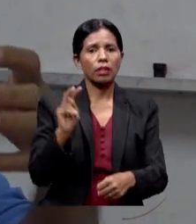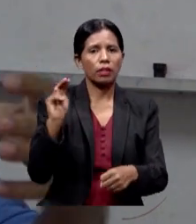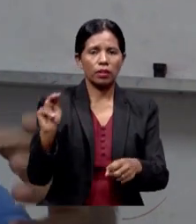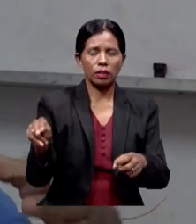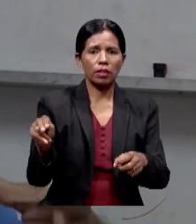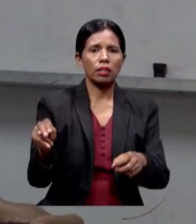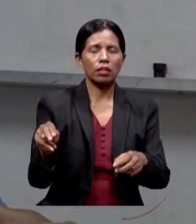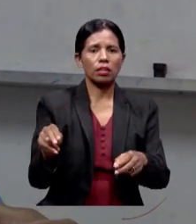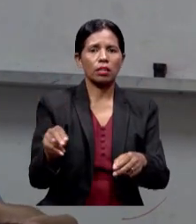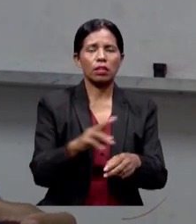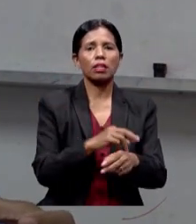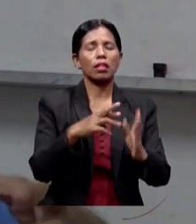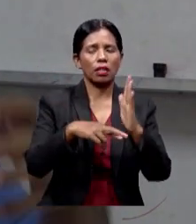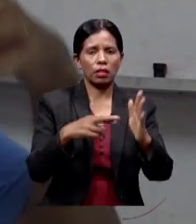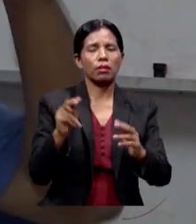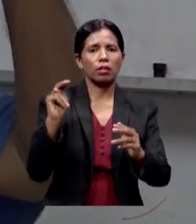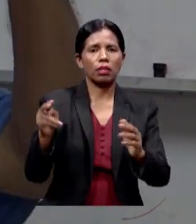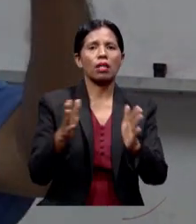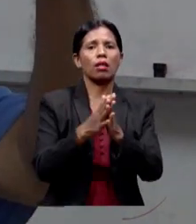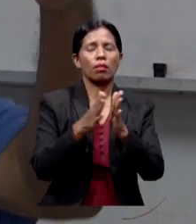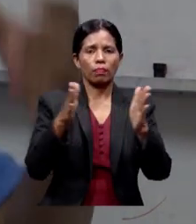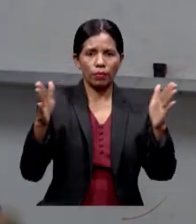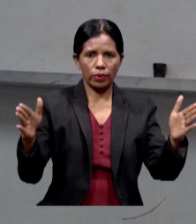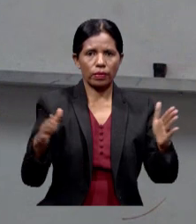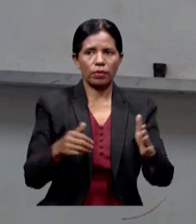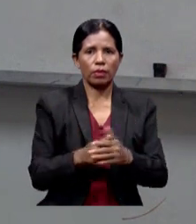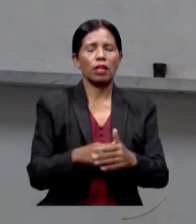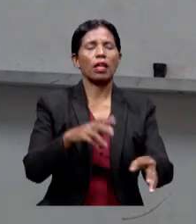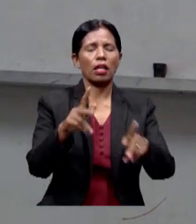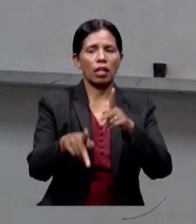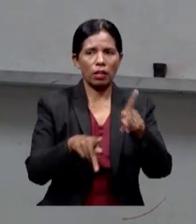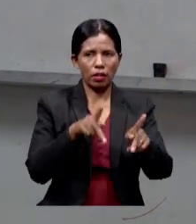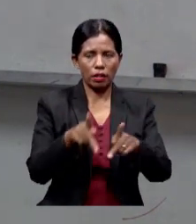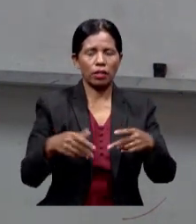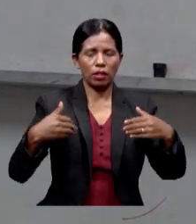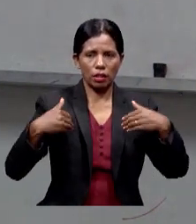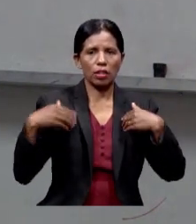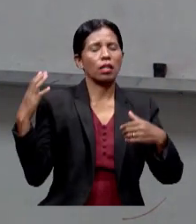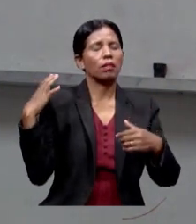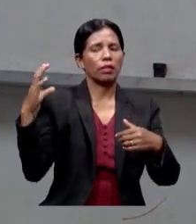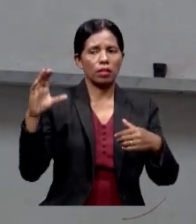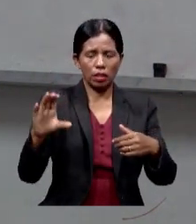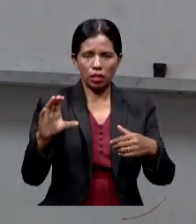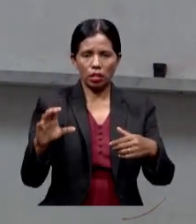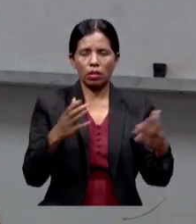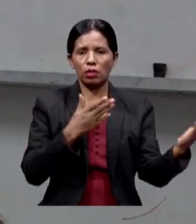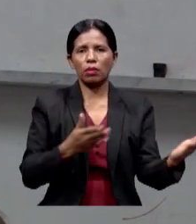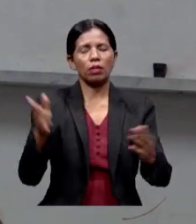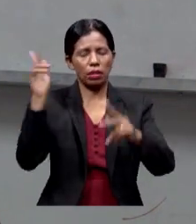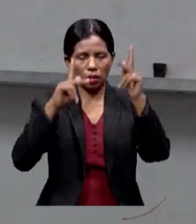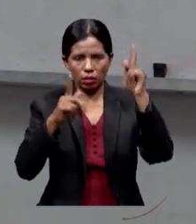ninia regalias bania ne bot liu fali ba é mais da nebe, mas ia competência bot atulori caso ne ba